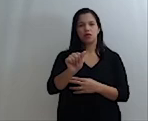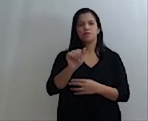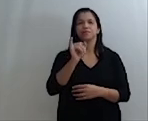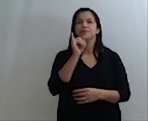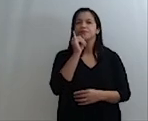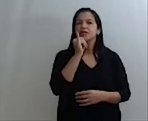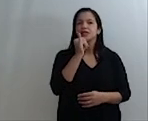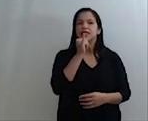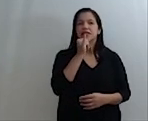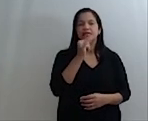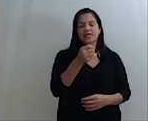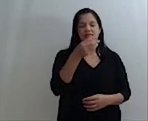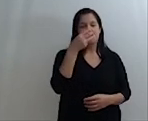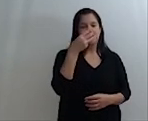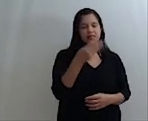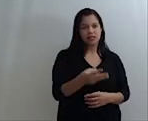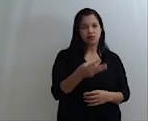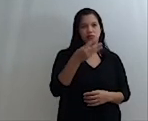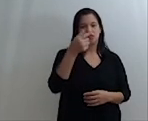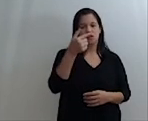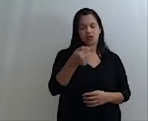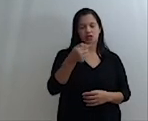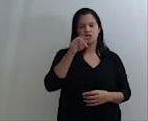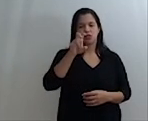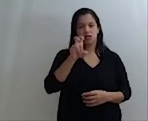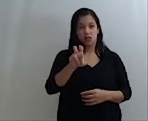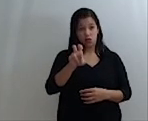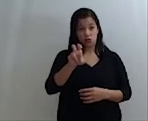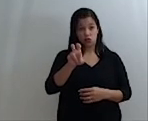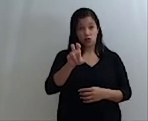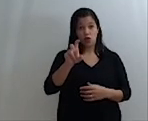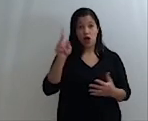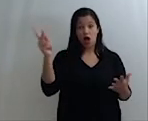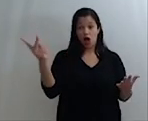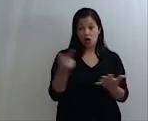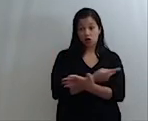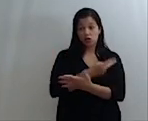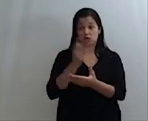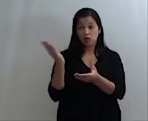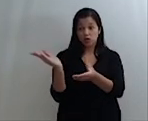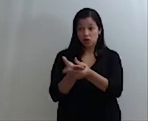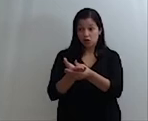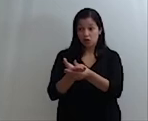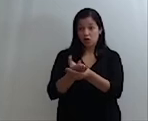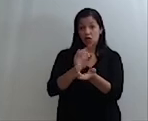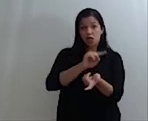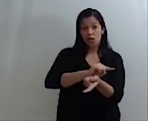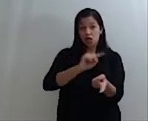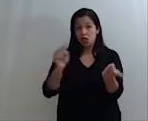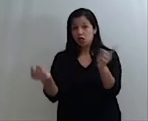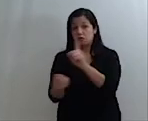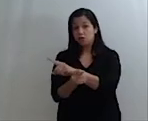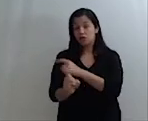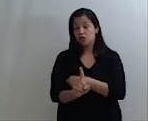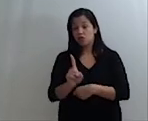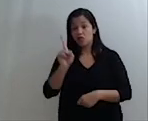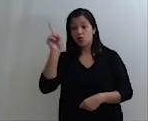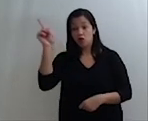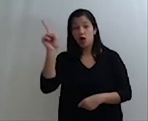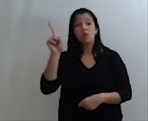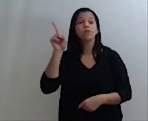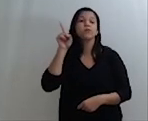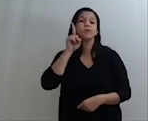375 casos que foram objeto eh de uma reversão na justiça norte-americana portanto pessoas